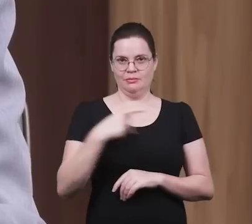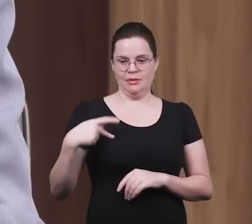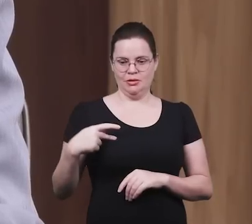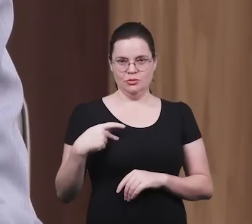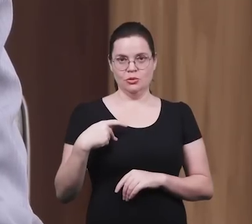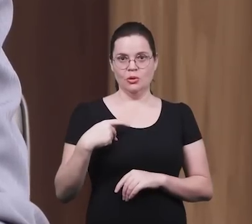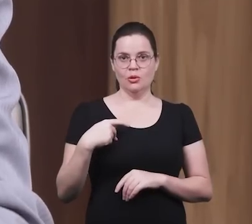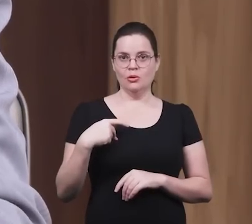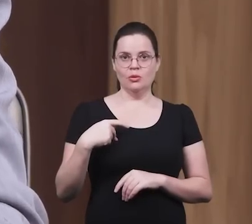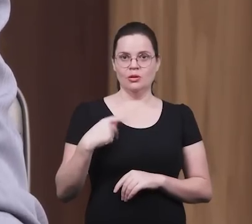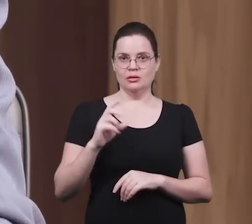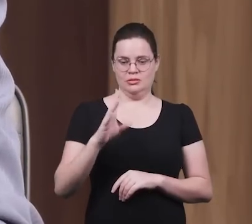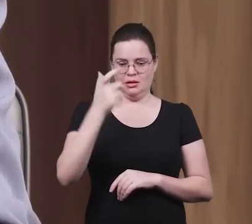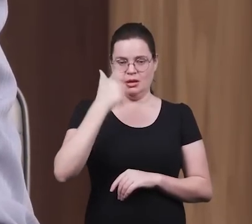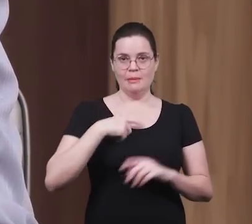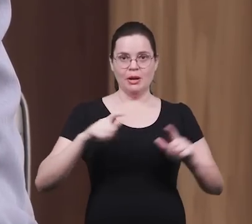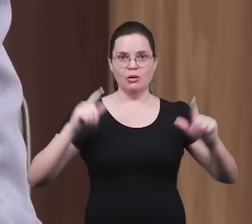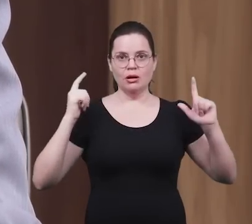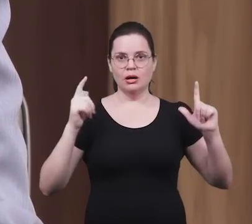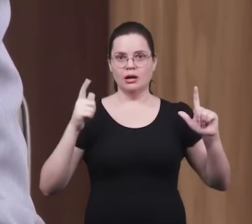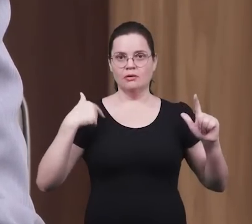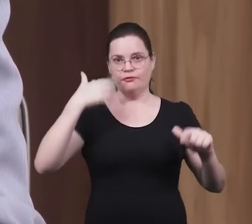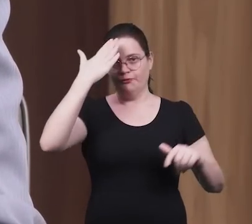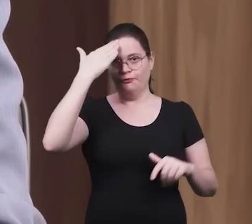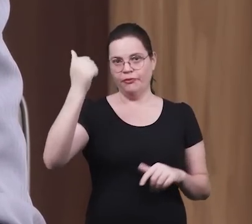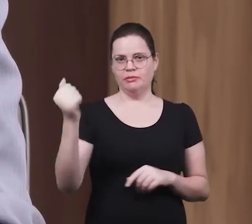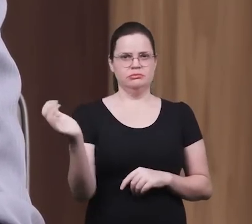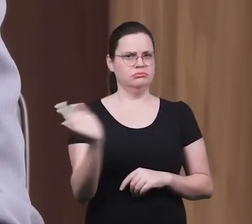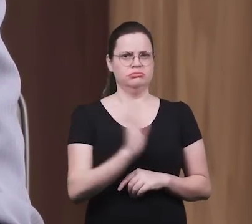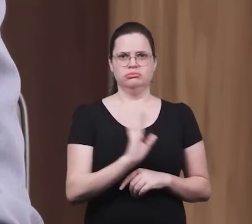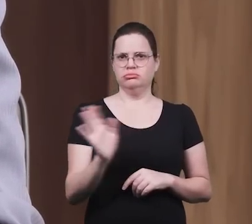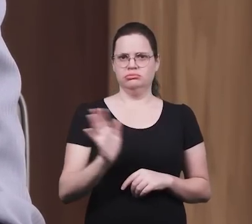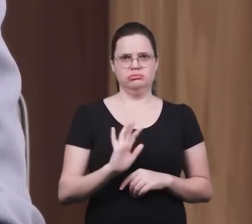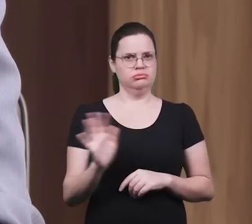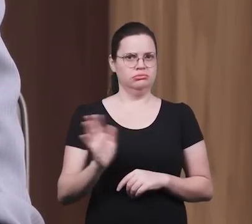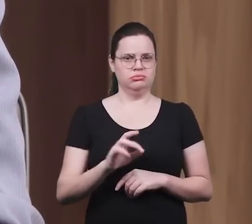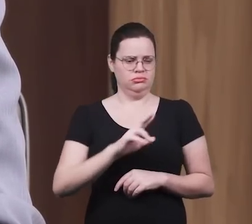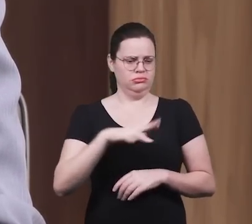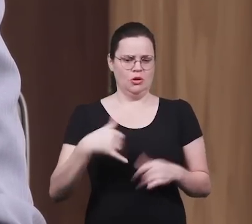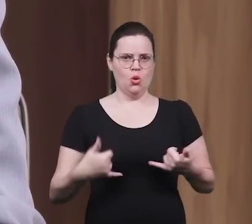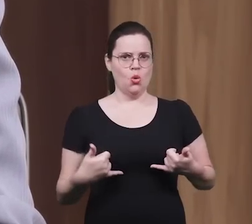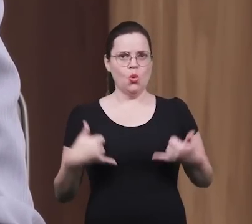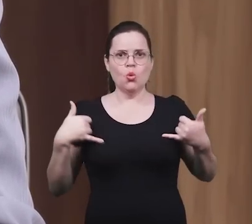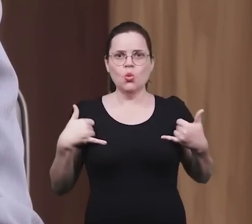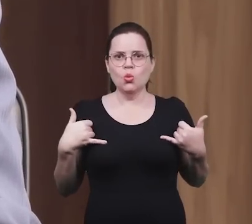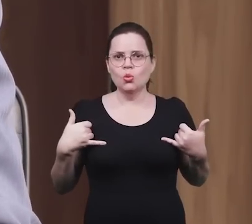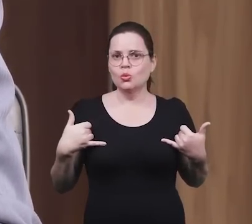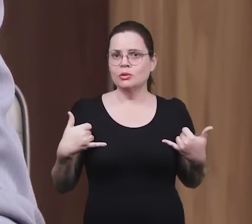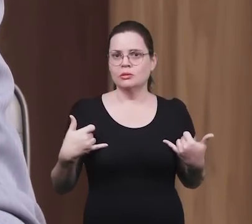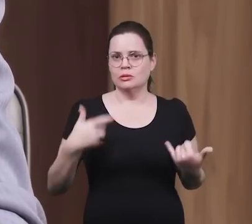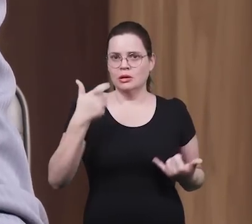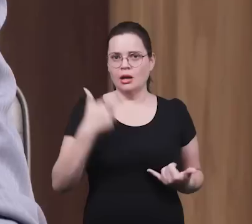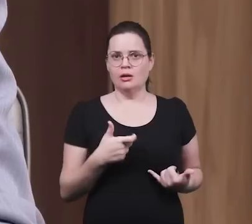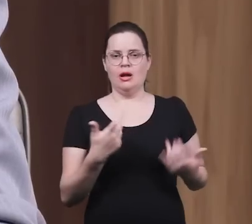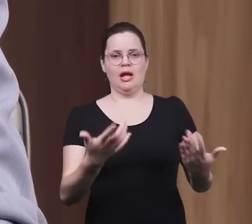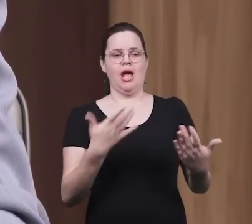era apenas um título para ser exibido, não era algo de orgulho para